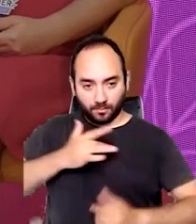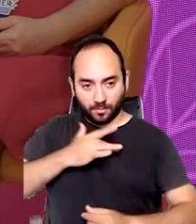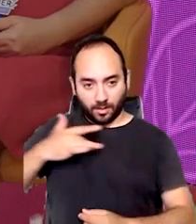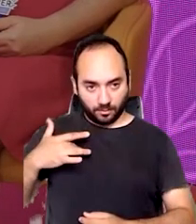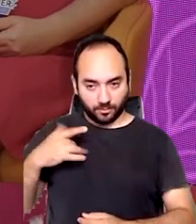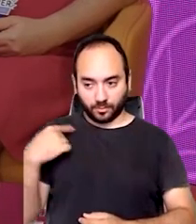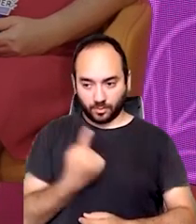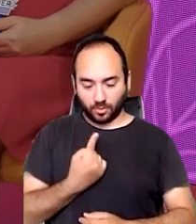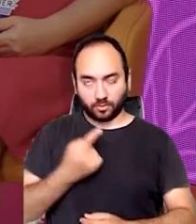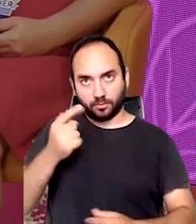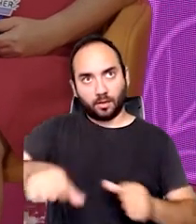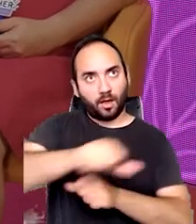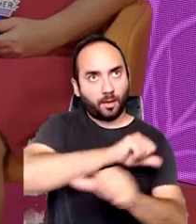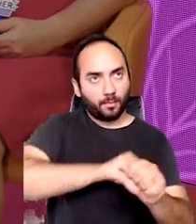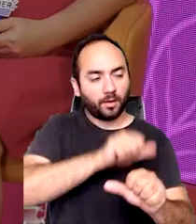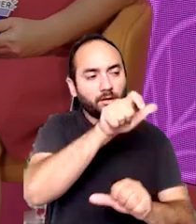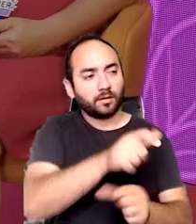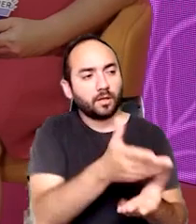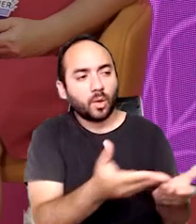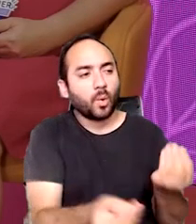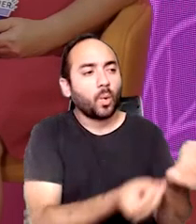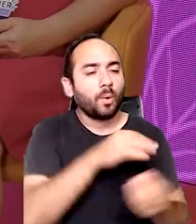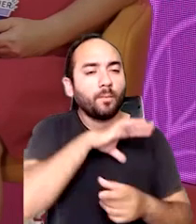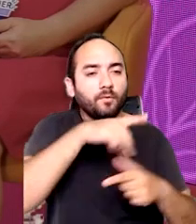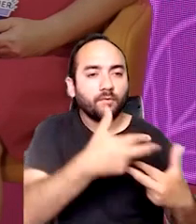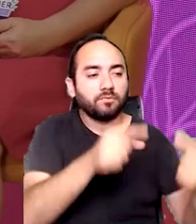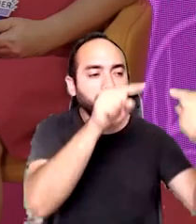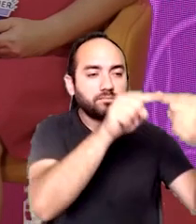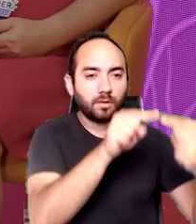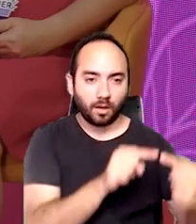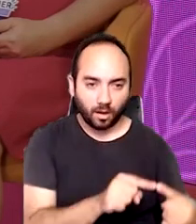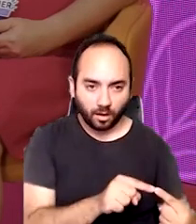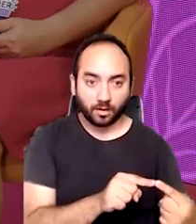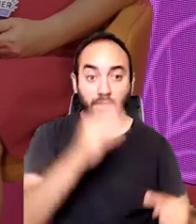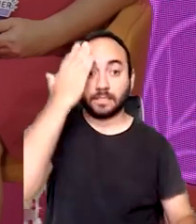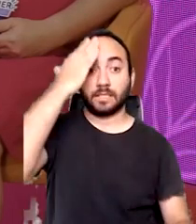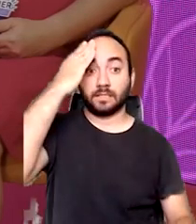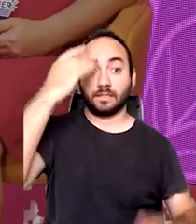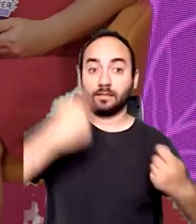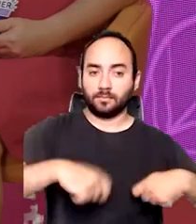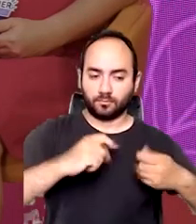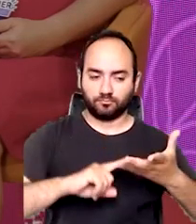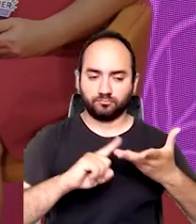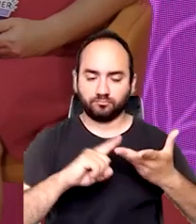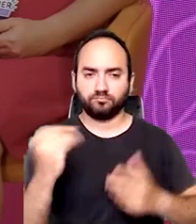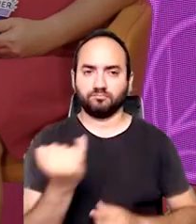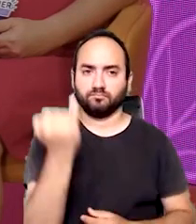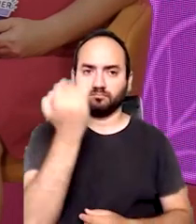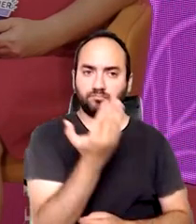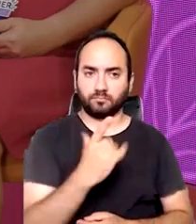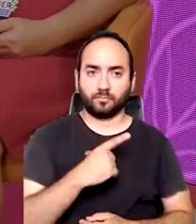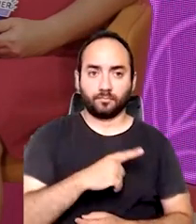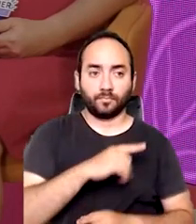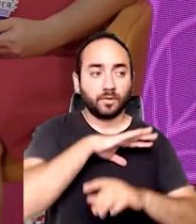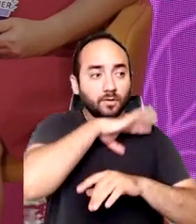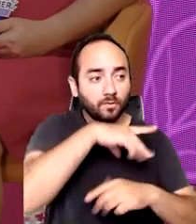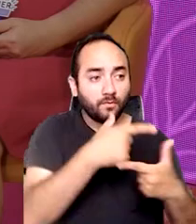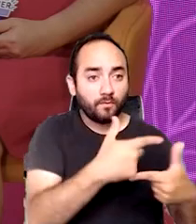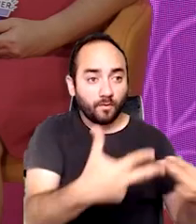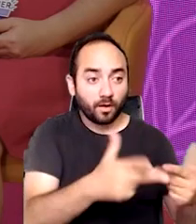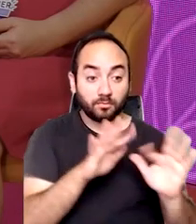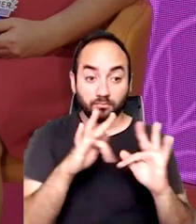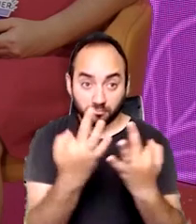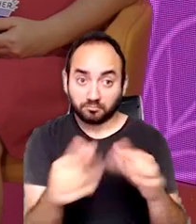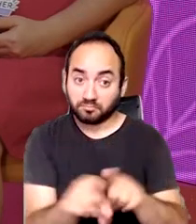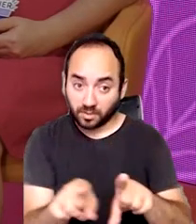saúde Então a gente tem uma proposta de fazer um atendimento totalmente personalizado onde a gente entende a necessidade não só do animal mas